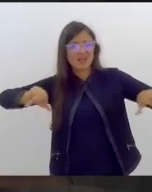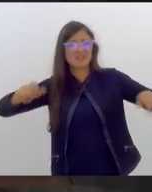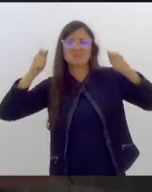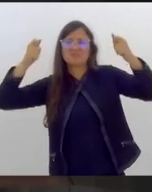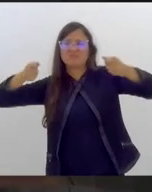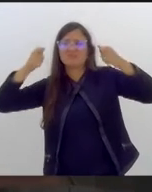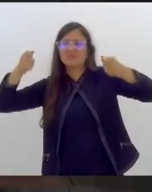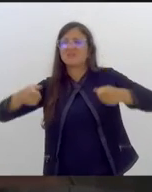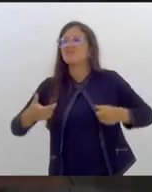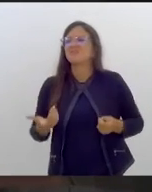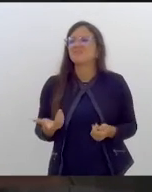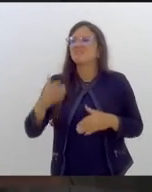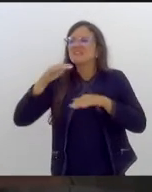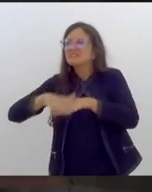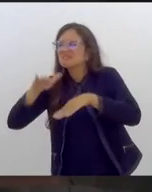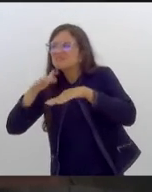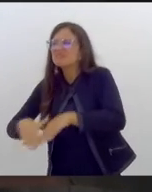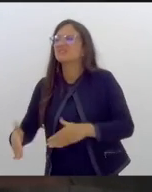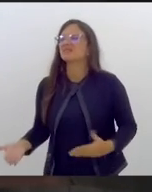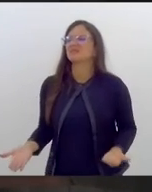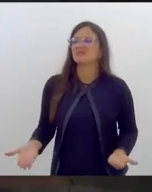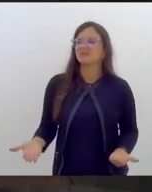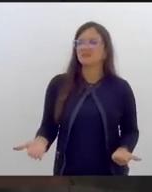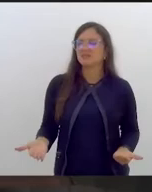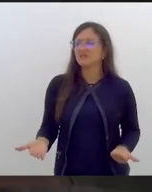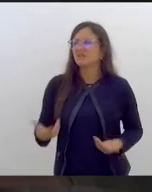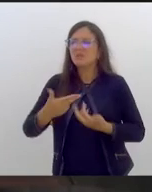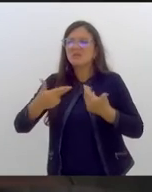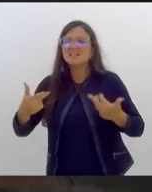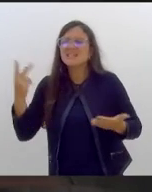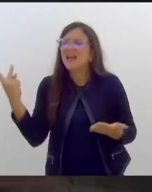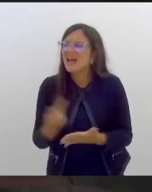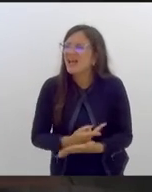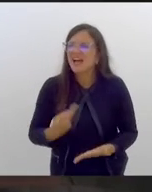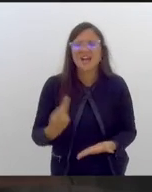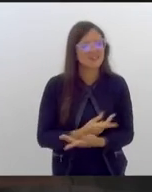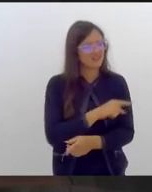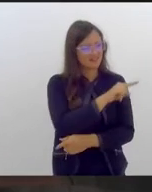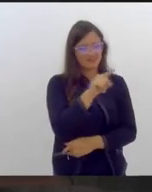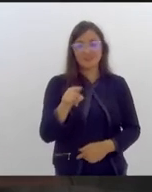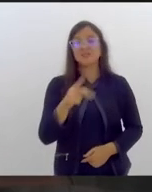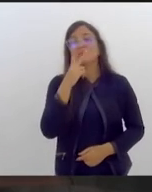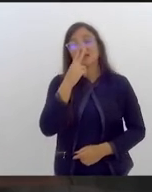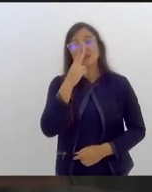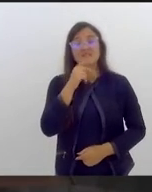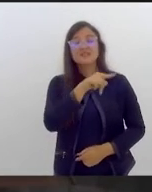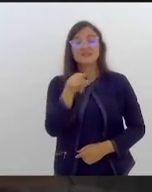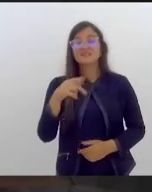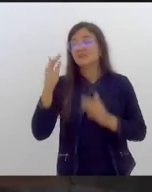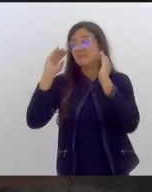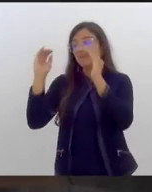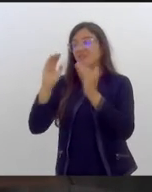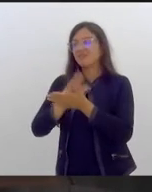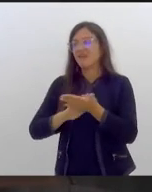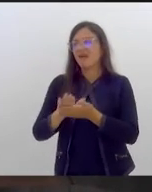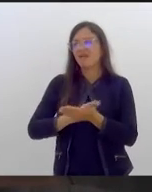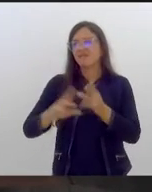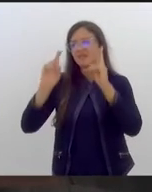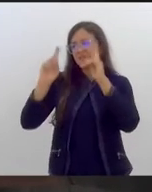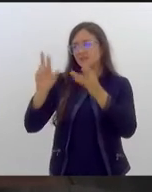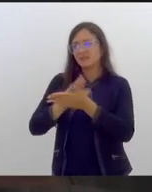de afronta desapreço de respeito não conta de como essa turma em cara o estado democrático e para concluir